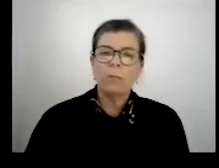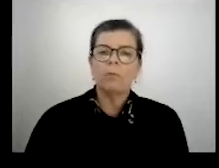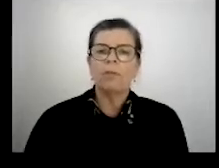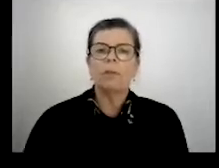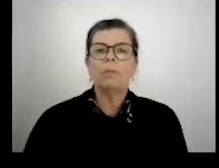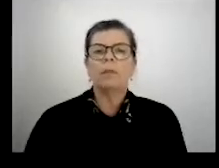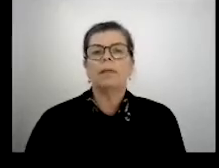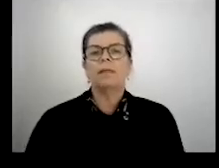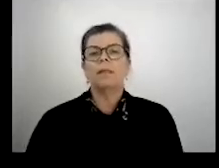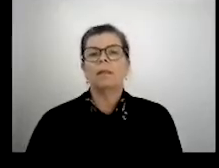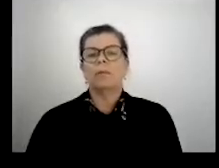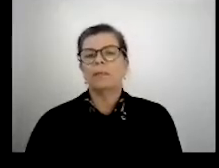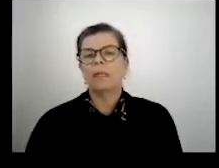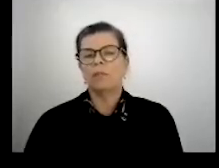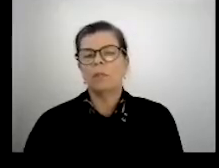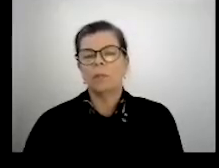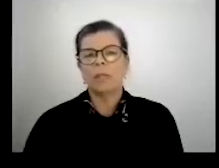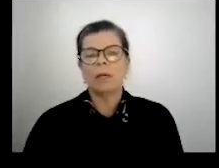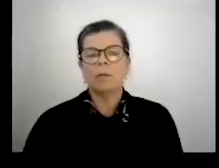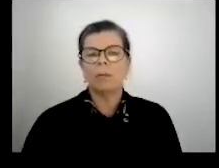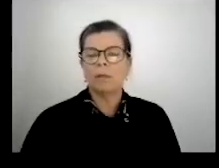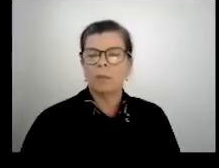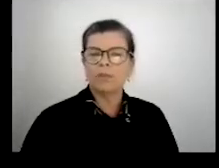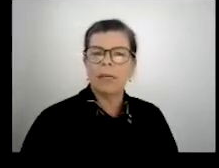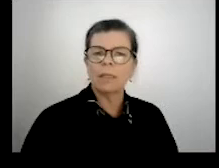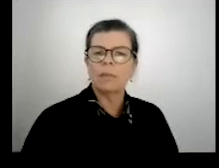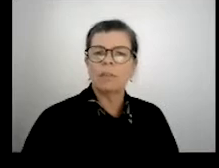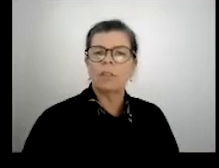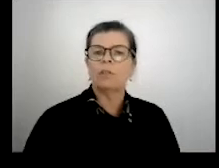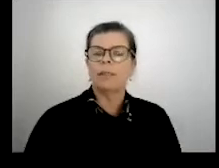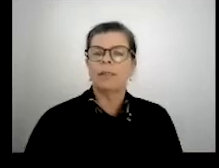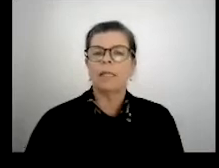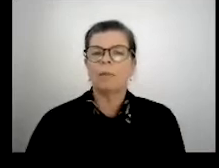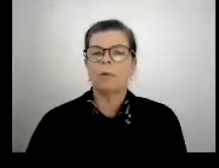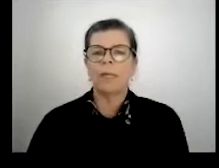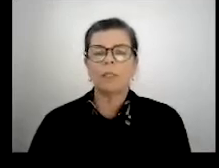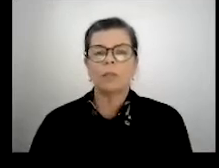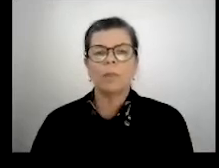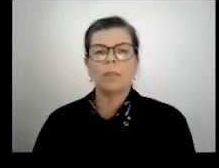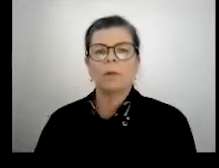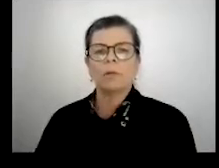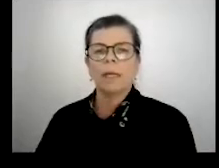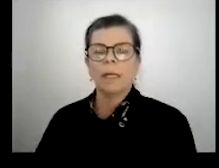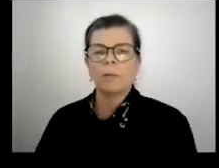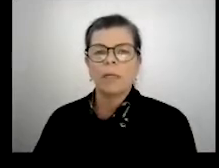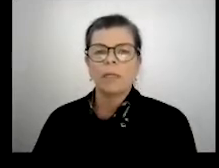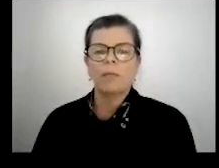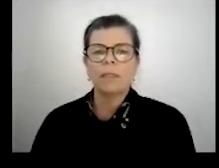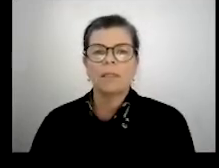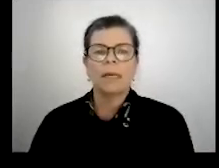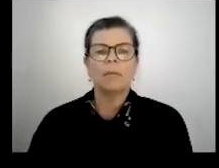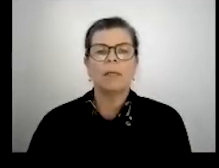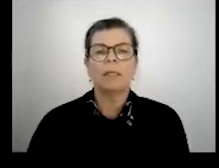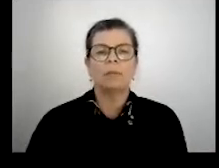Comentando um pouco o filme, esse então é um paciente vítima de trauma, com uma trauma de face, onde foi tentada uma abordagem de intubação oronaso e